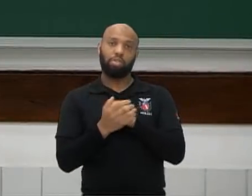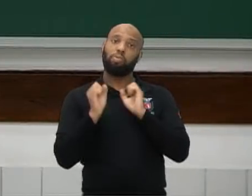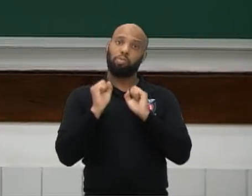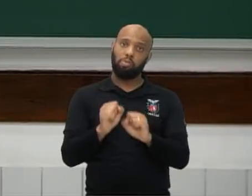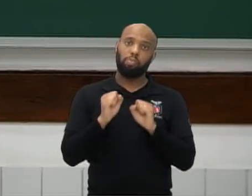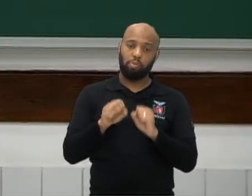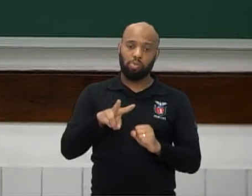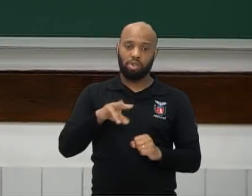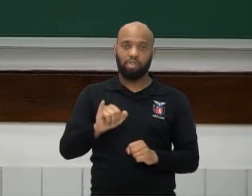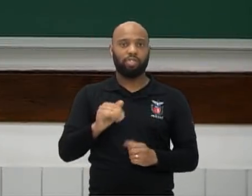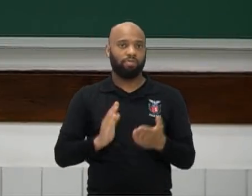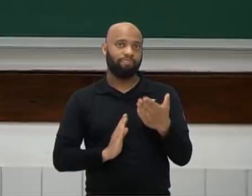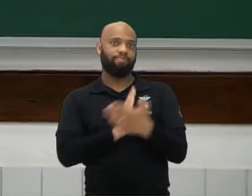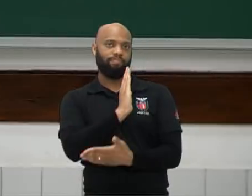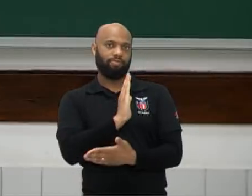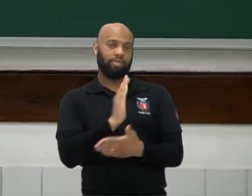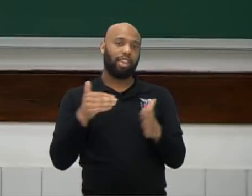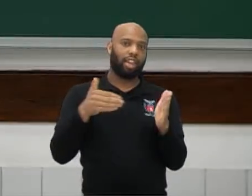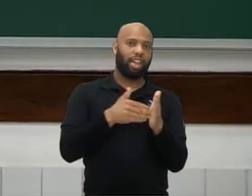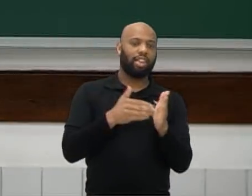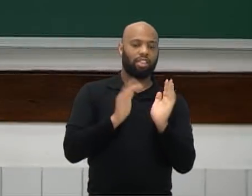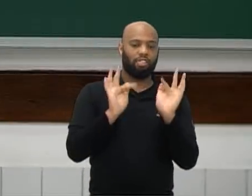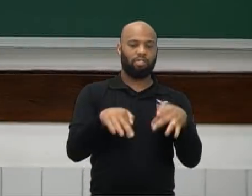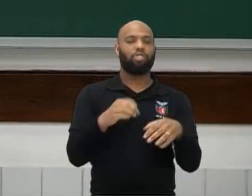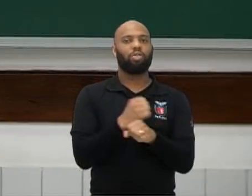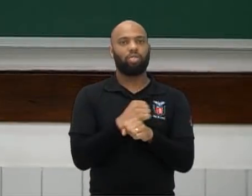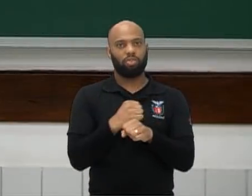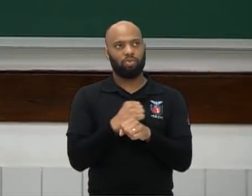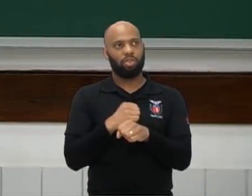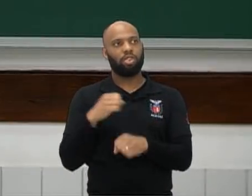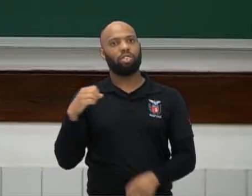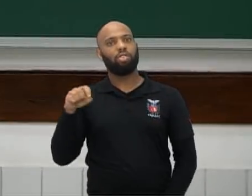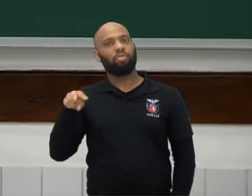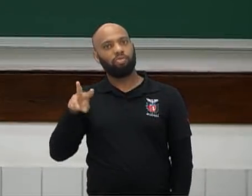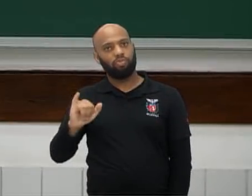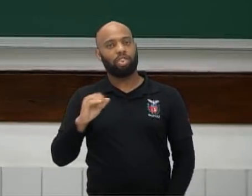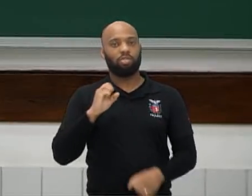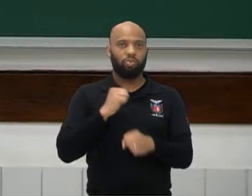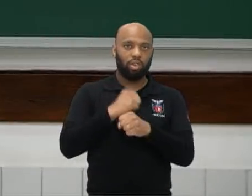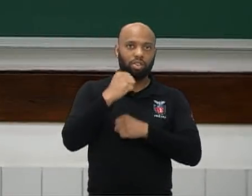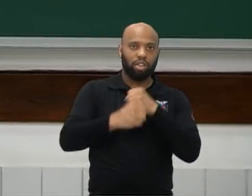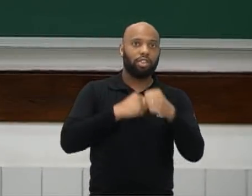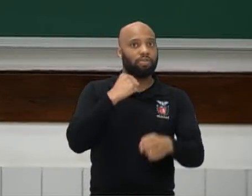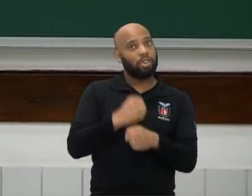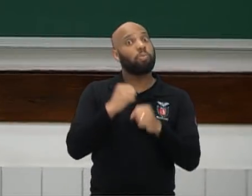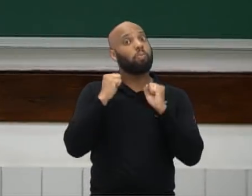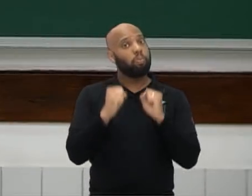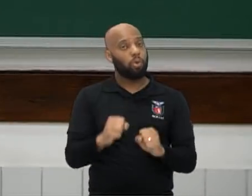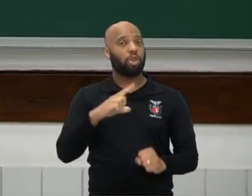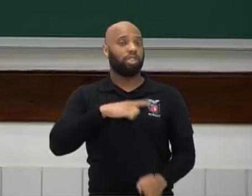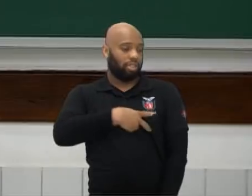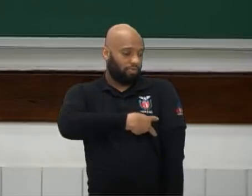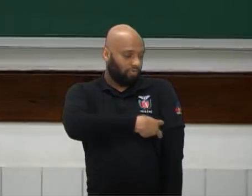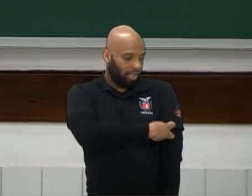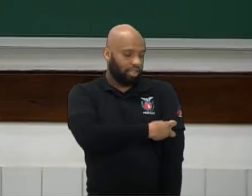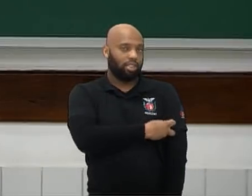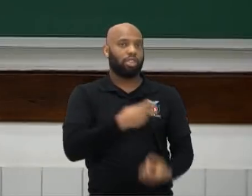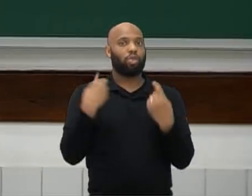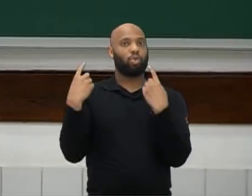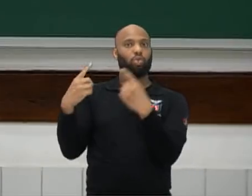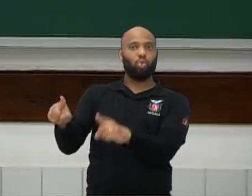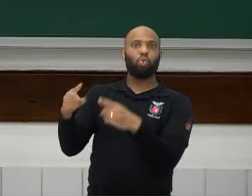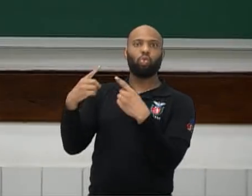essas vacinas vão ser aprovadas até o final do ano e nós teremos no ano que vem, provavelmente, uma vacina para que